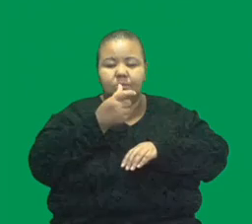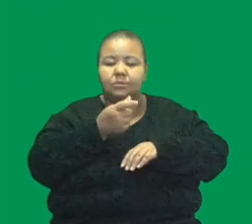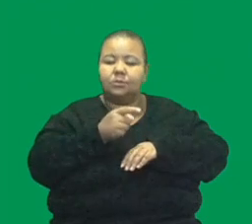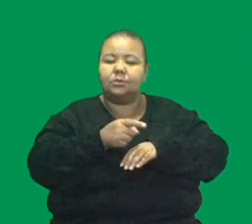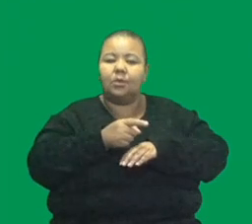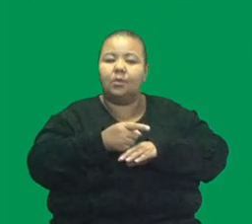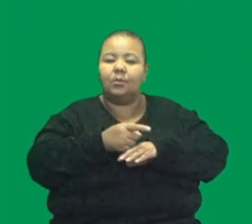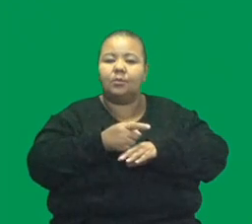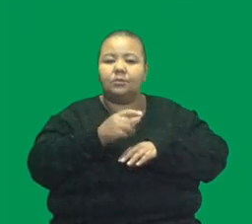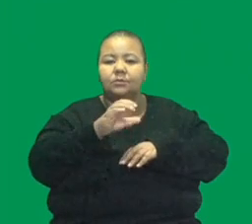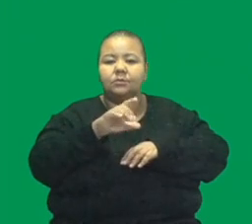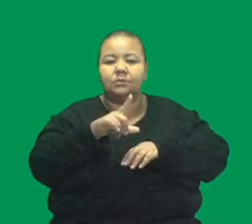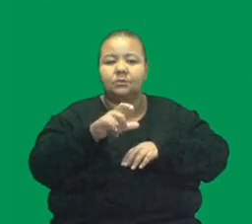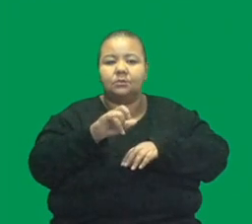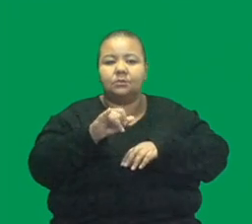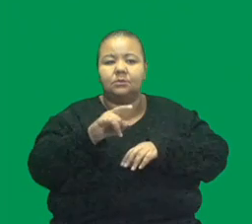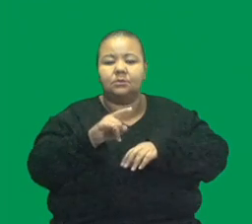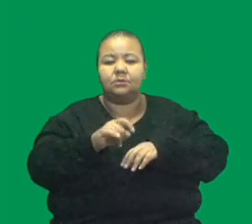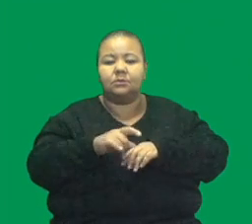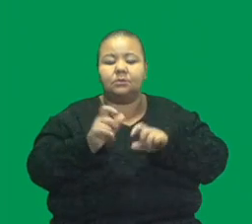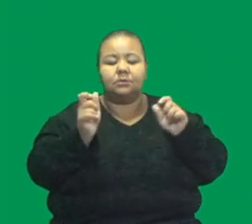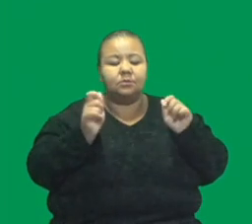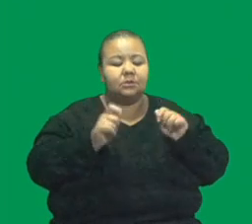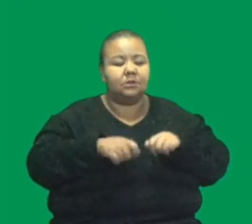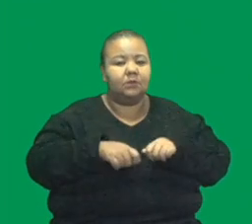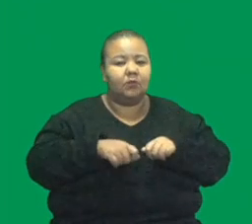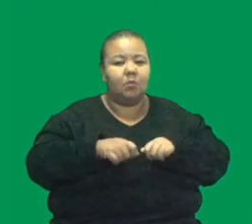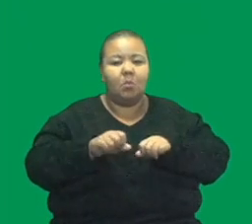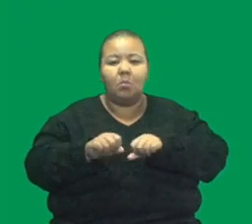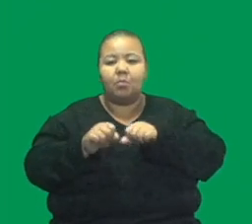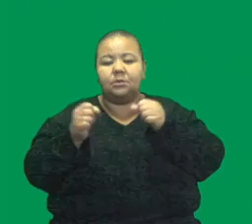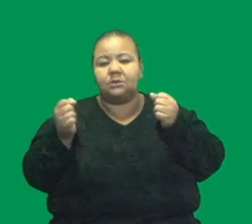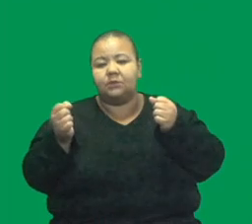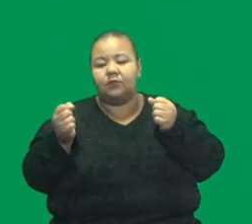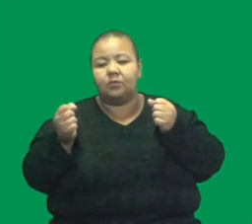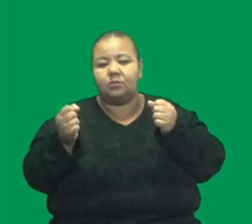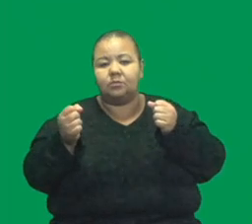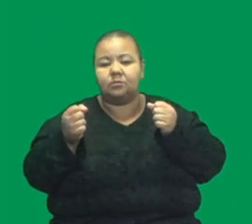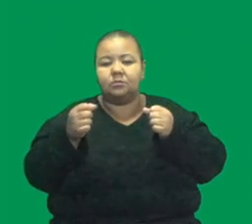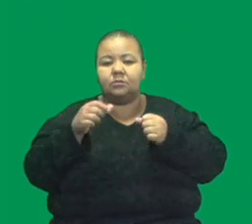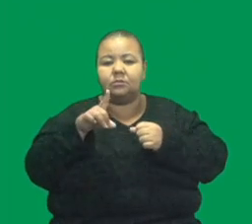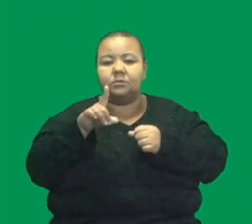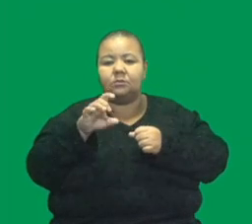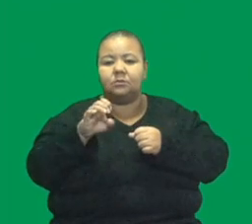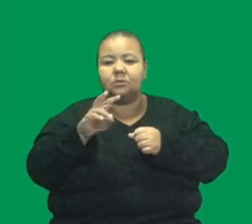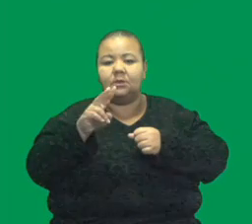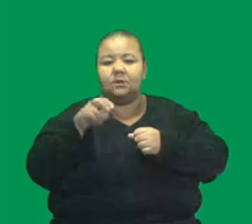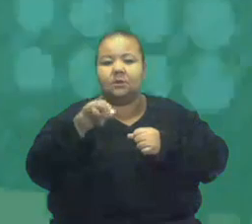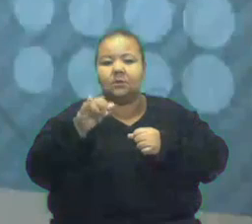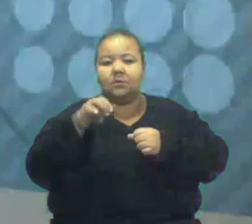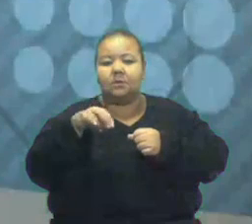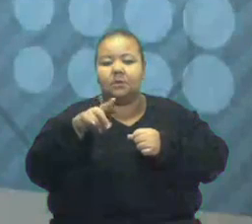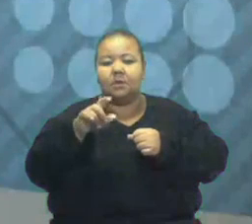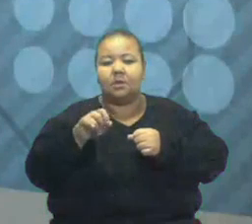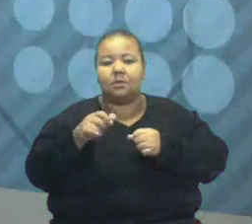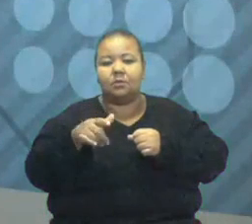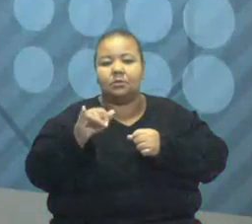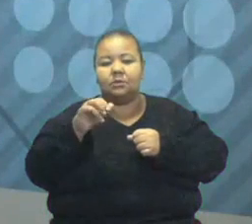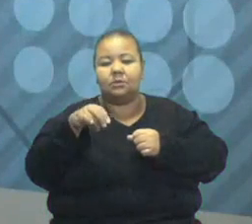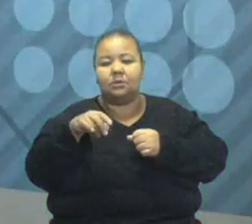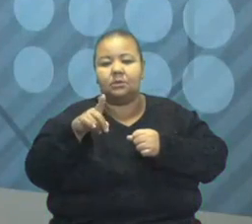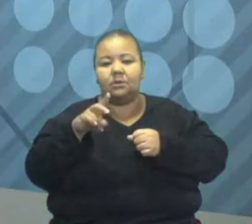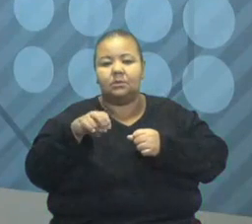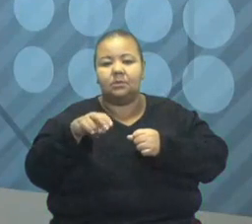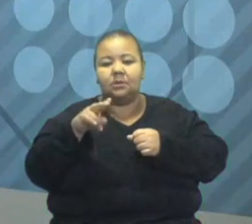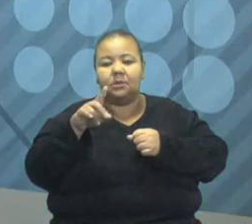ele pode ser classificado? Possível e determinado? Impossível? Possível e indeterminado? Então, é isso que a gente vai responder lá no